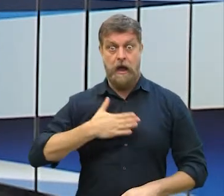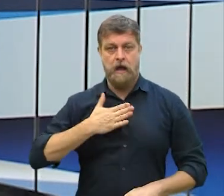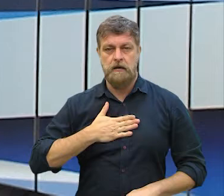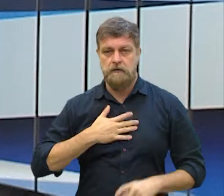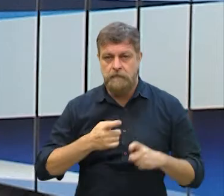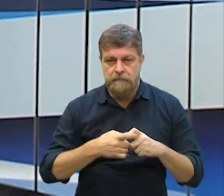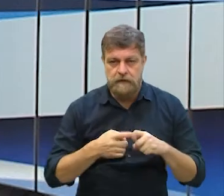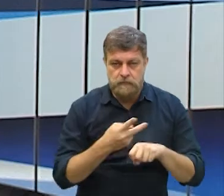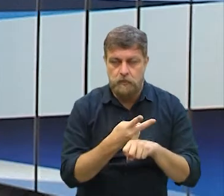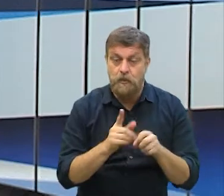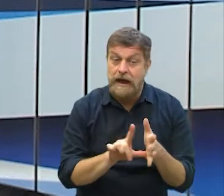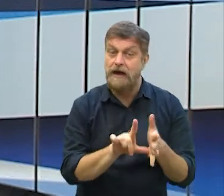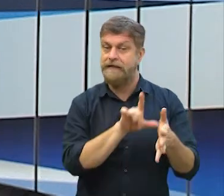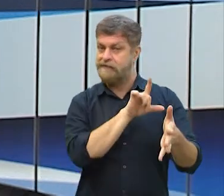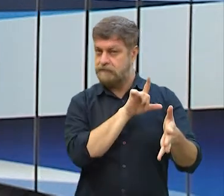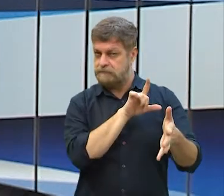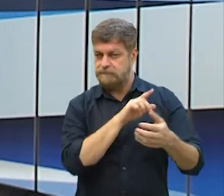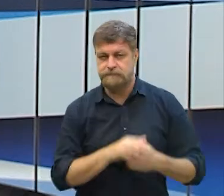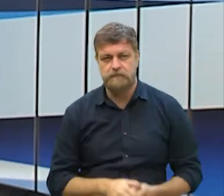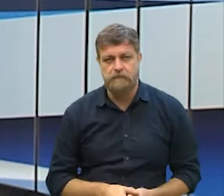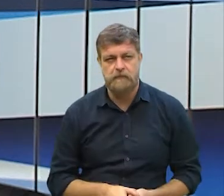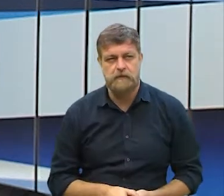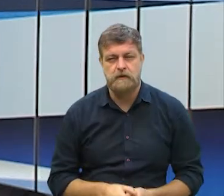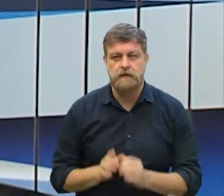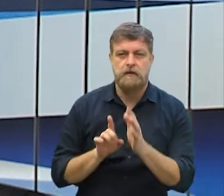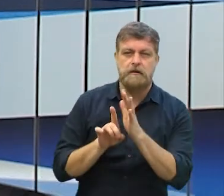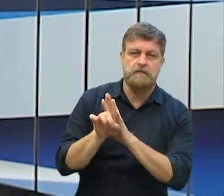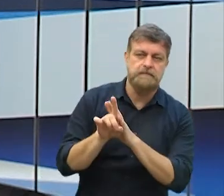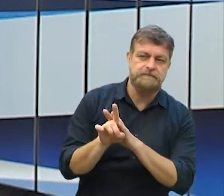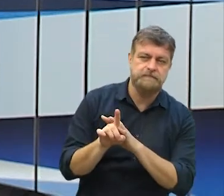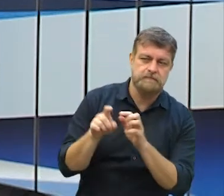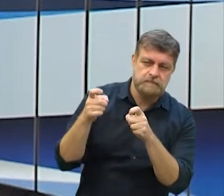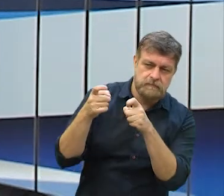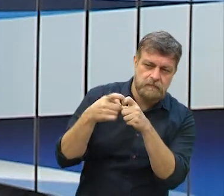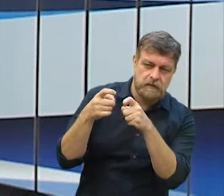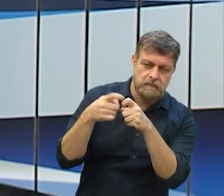poder procurar um médico. Agora, Alexandre, em